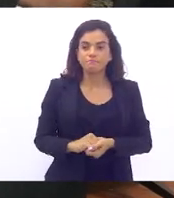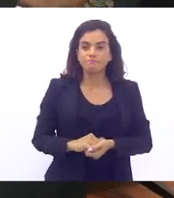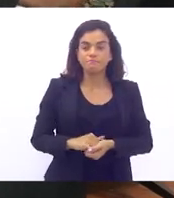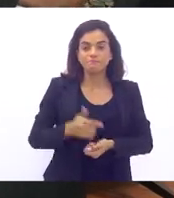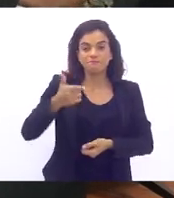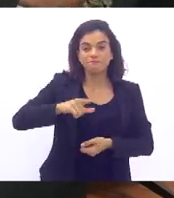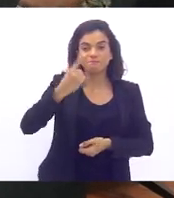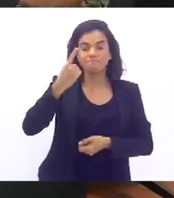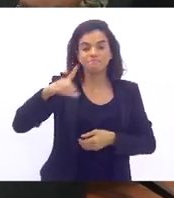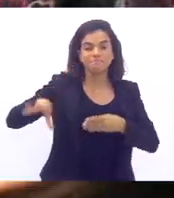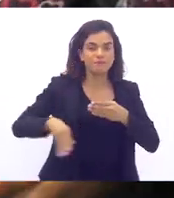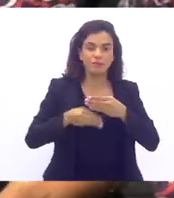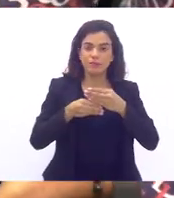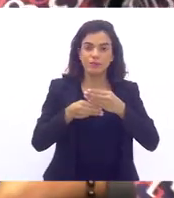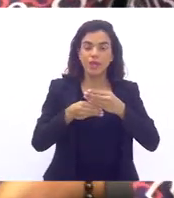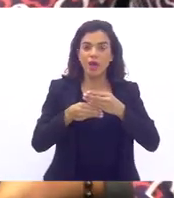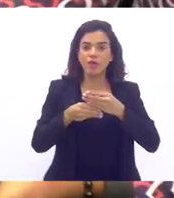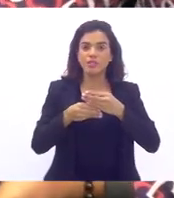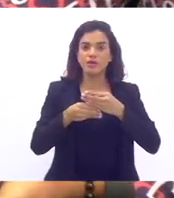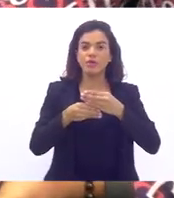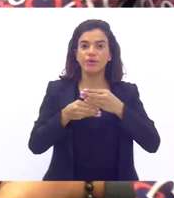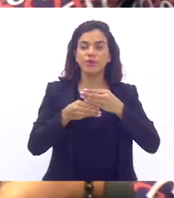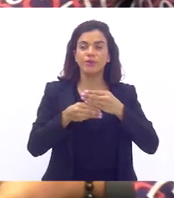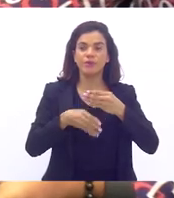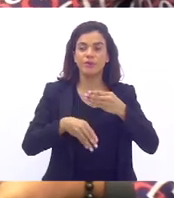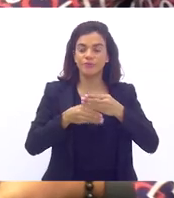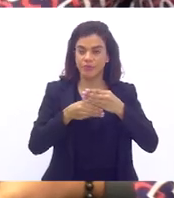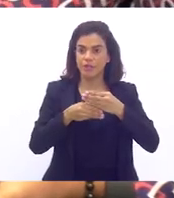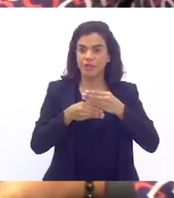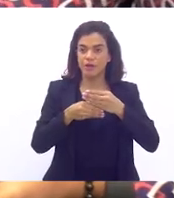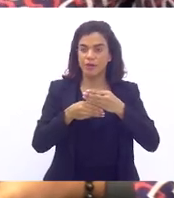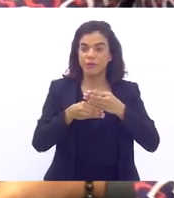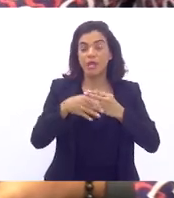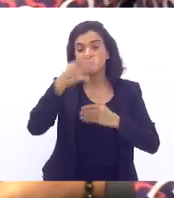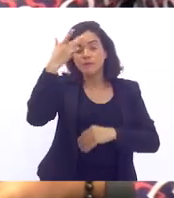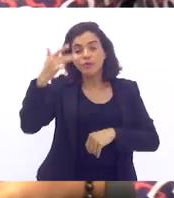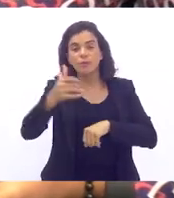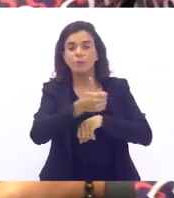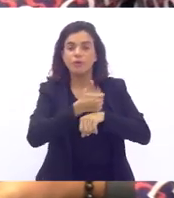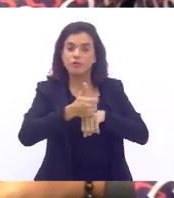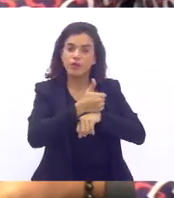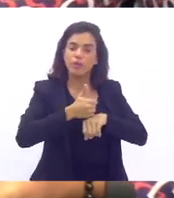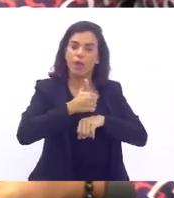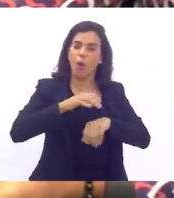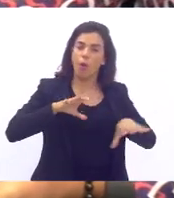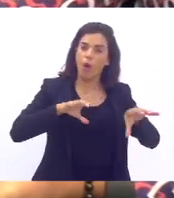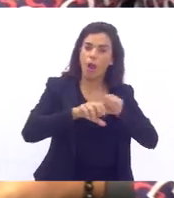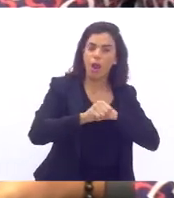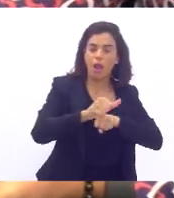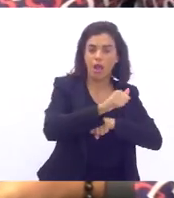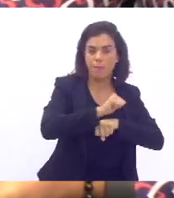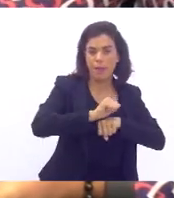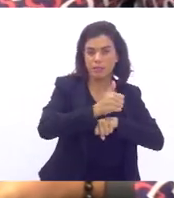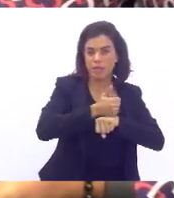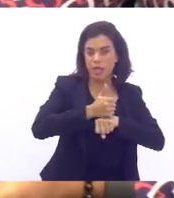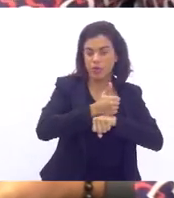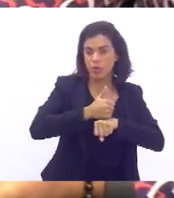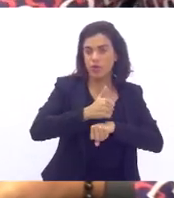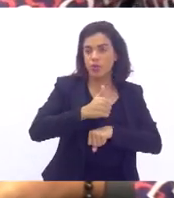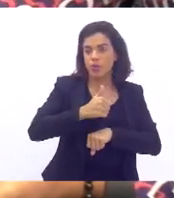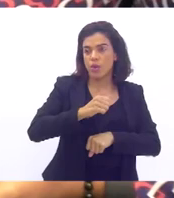consideração também a questão dos profissionais capacitados em atender pessoas com EB